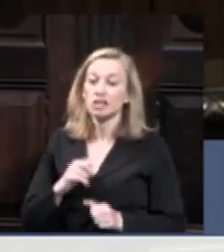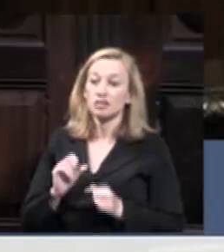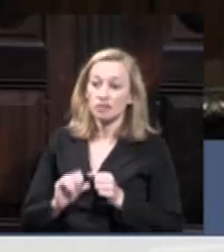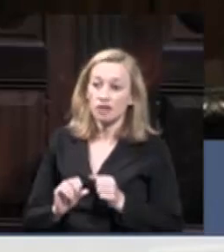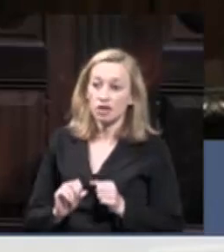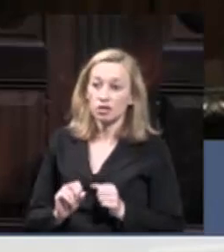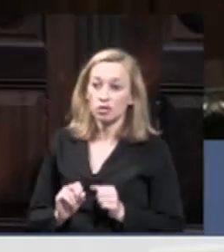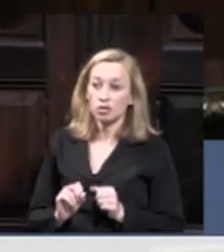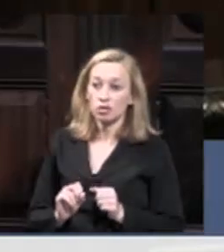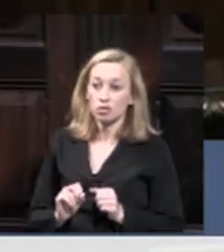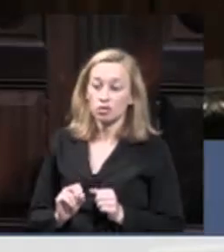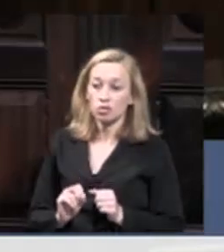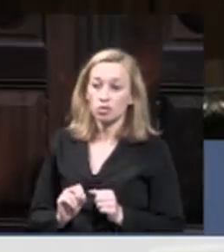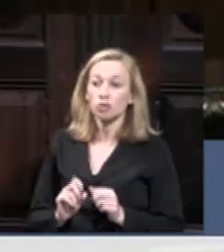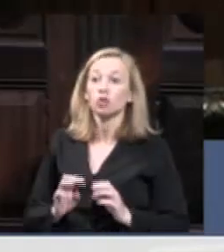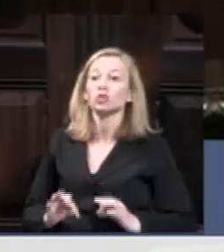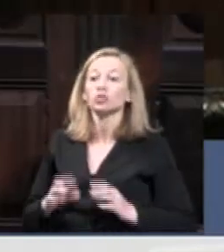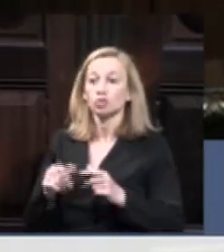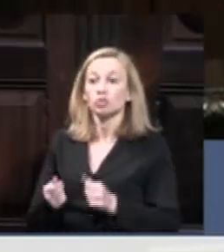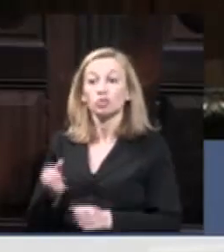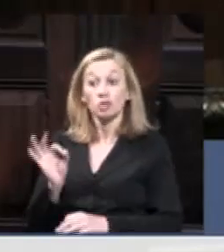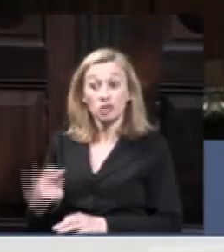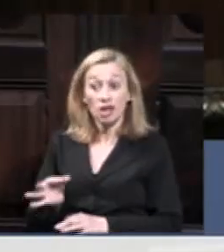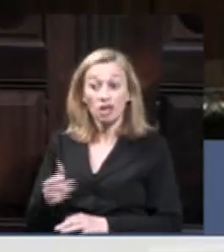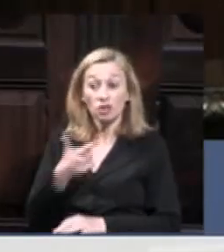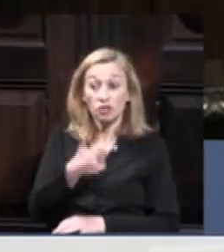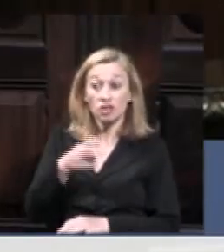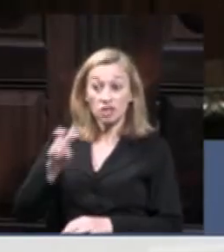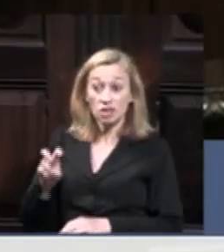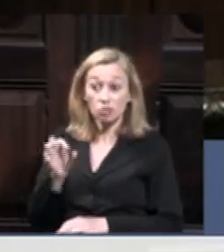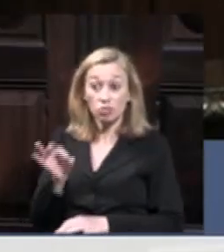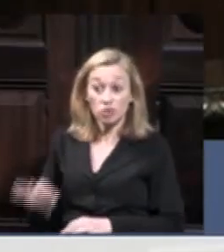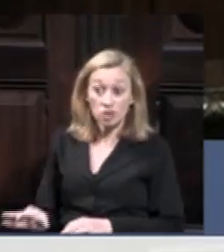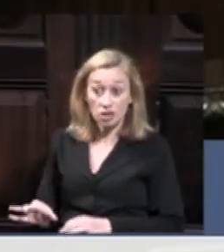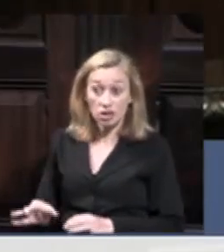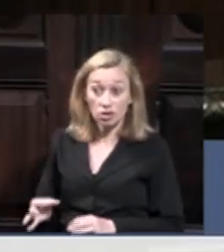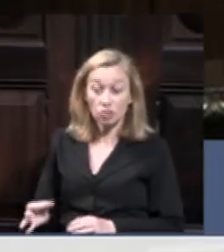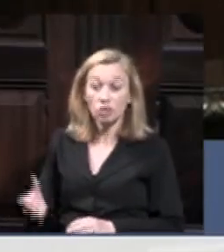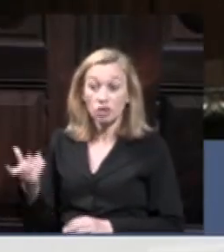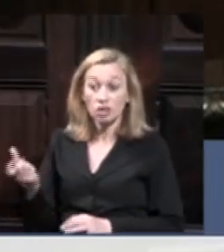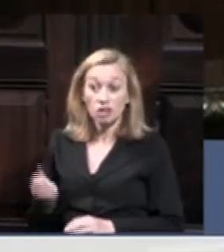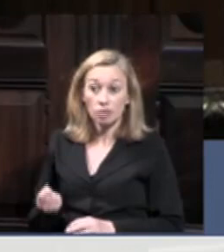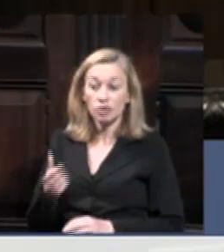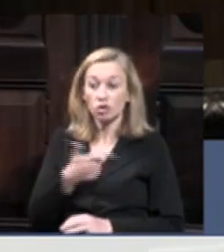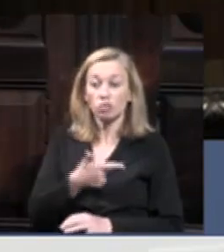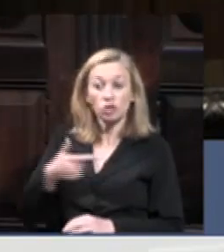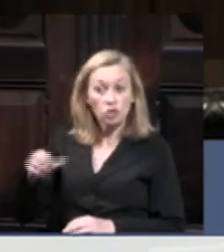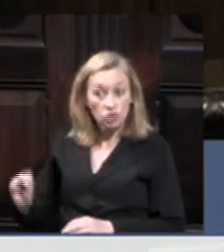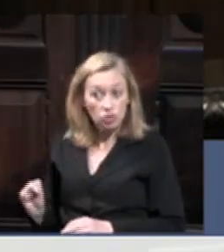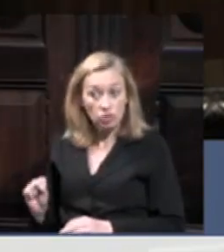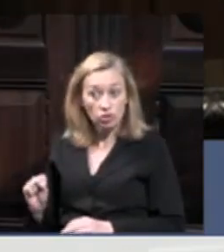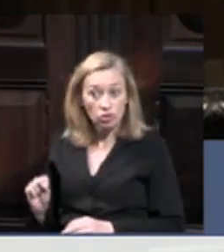gradualmente, à base de 25% do orçamento em 2018,